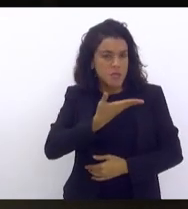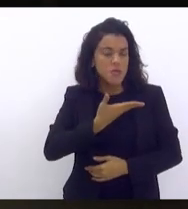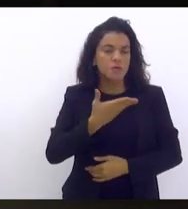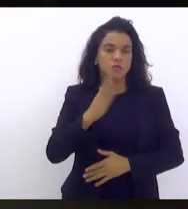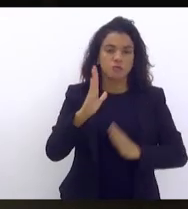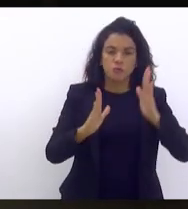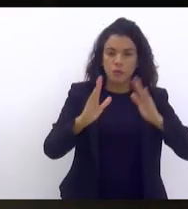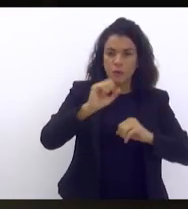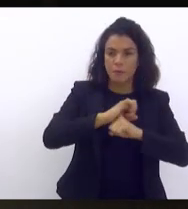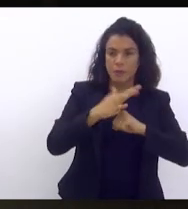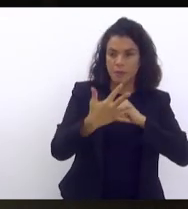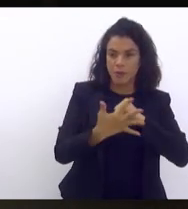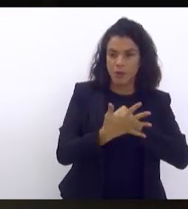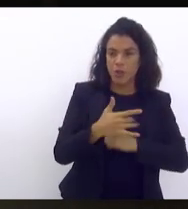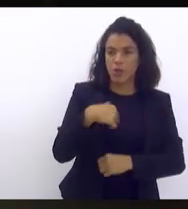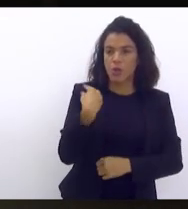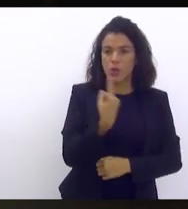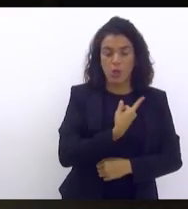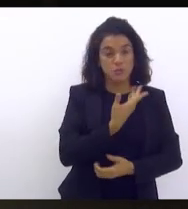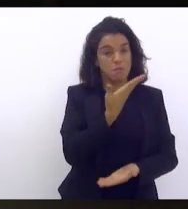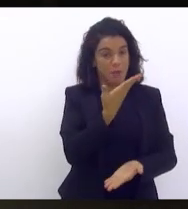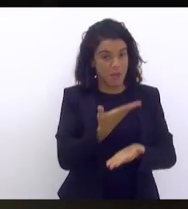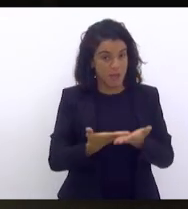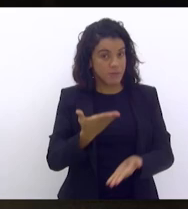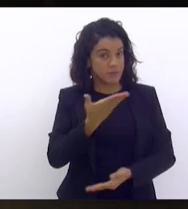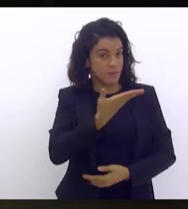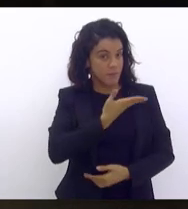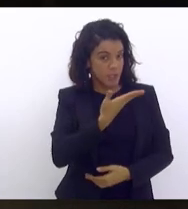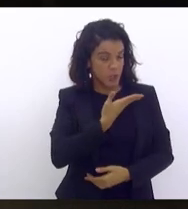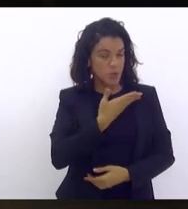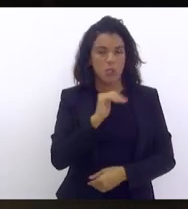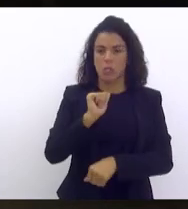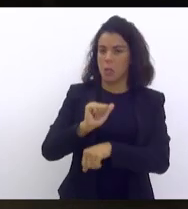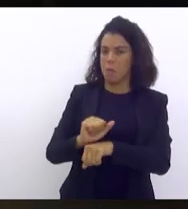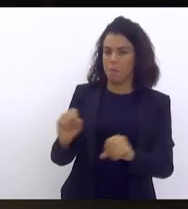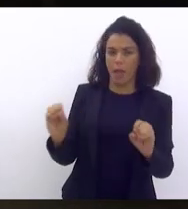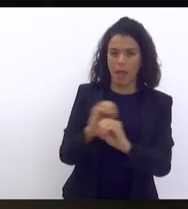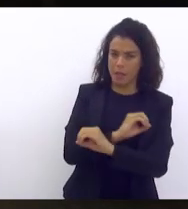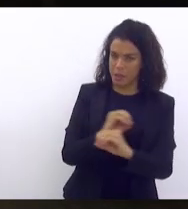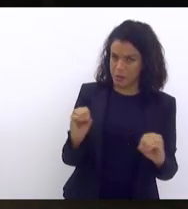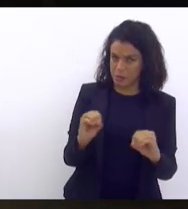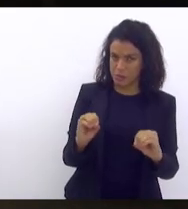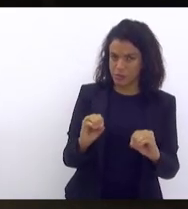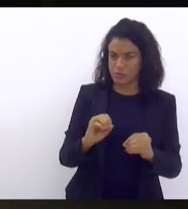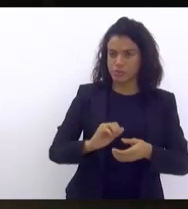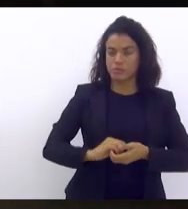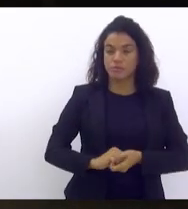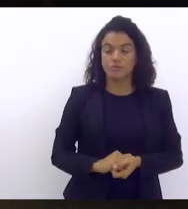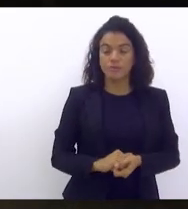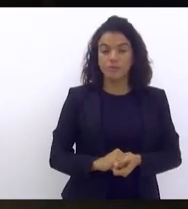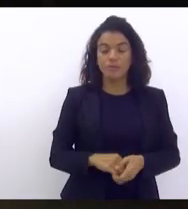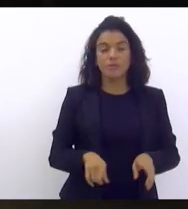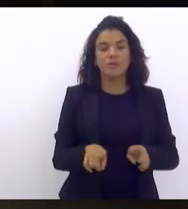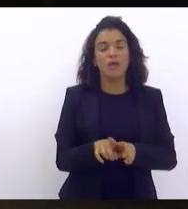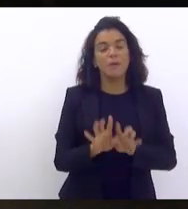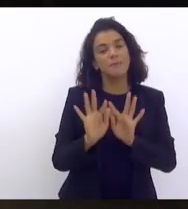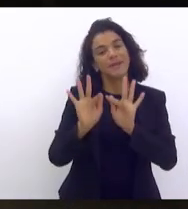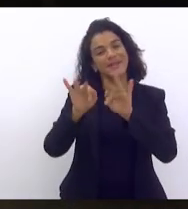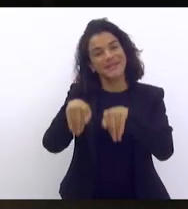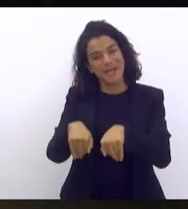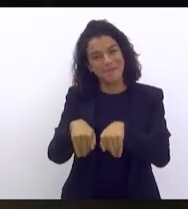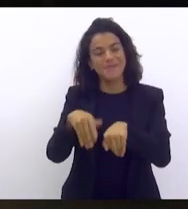pandemia, nós perdemos colegas, e nós não paramos um minuto sequer. E, para terminar a minha fala, eu